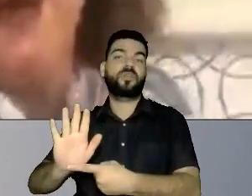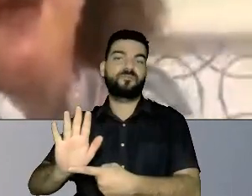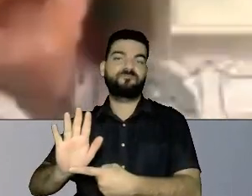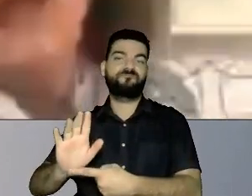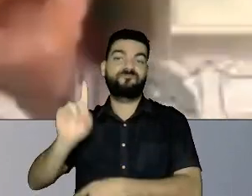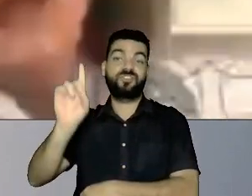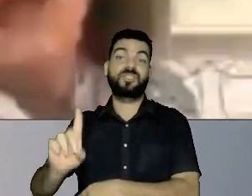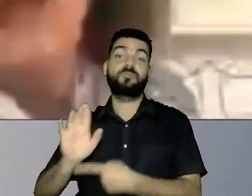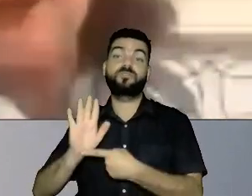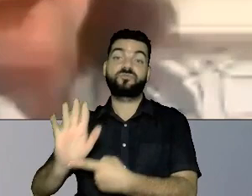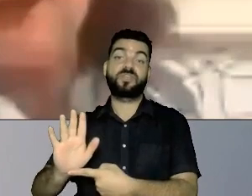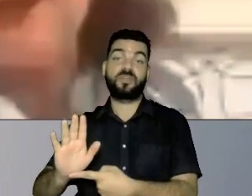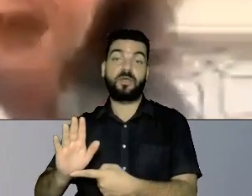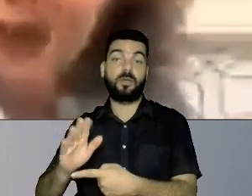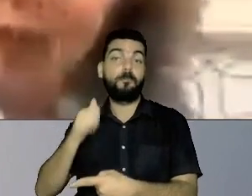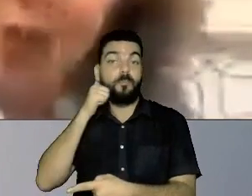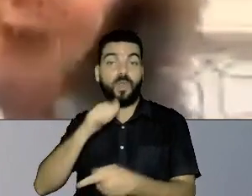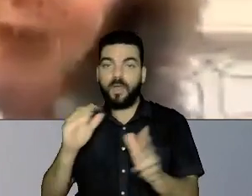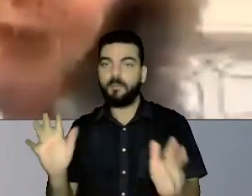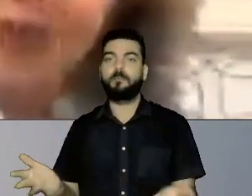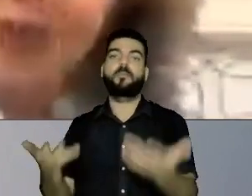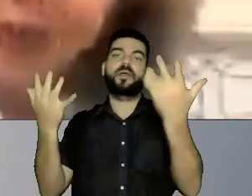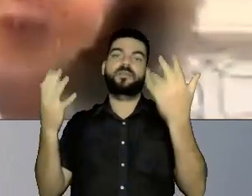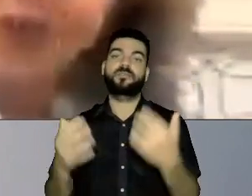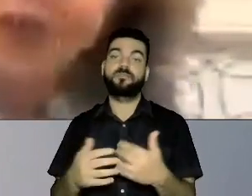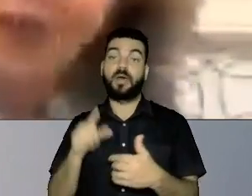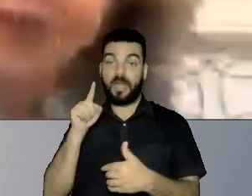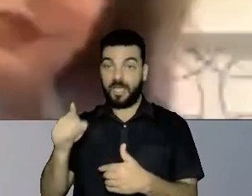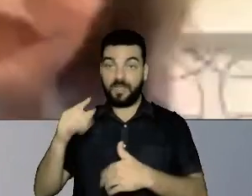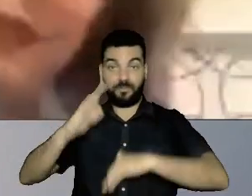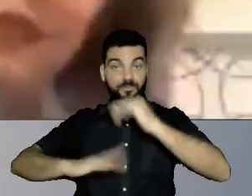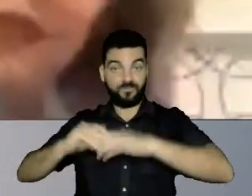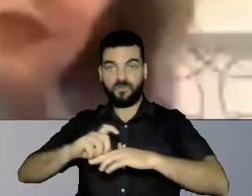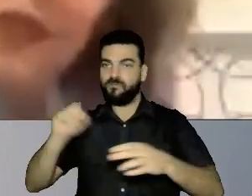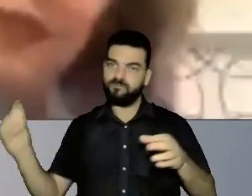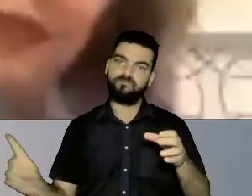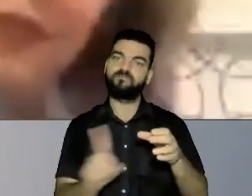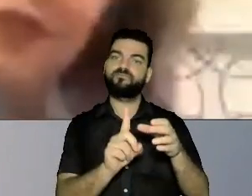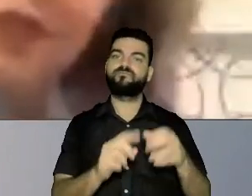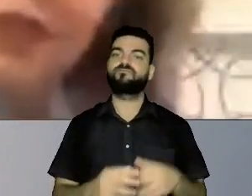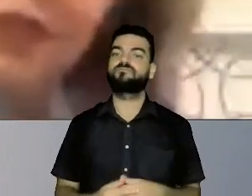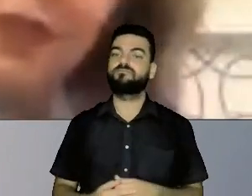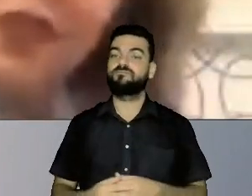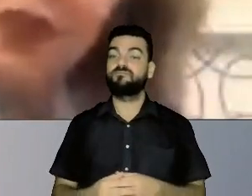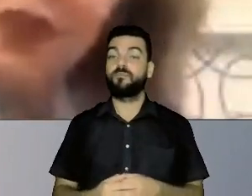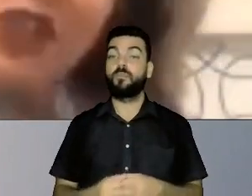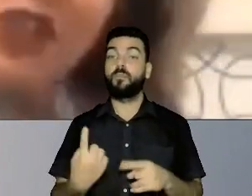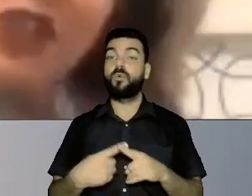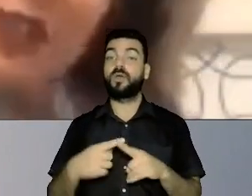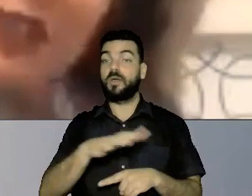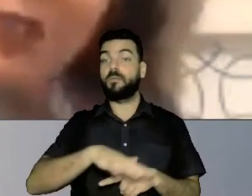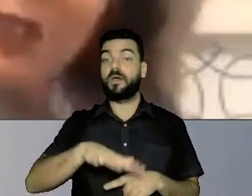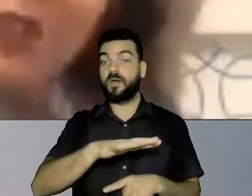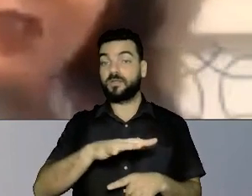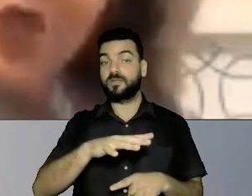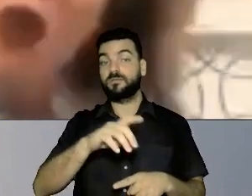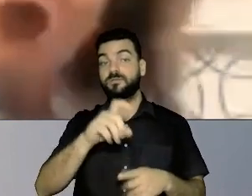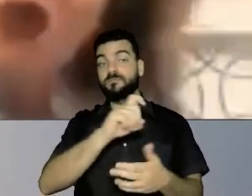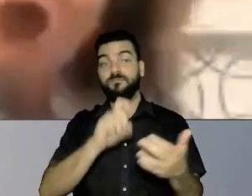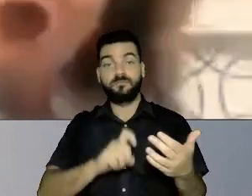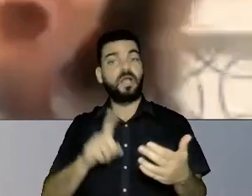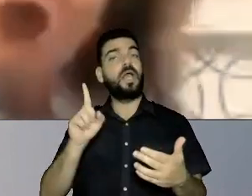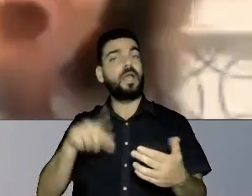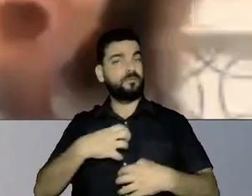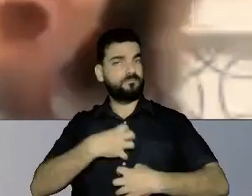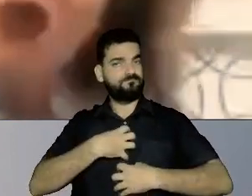para que as mulheres também possam ocupar esse espaço. Tanto esse espaço que é um espaço de contestação, então